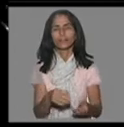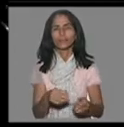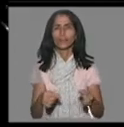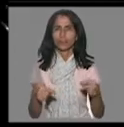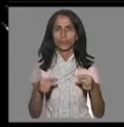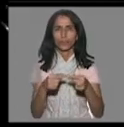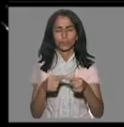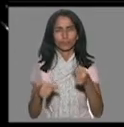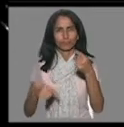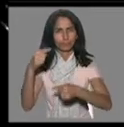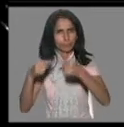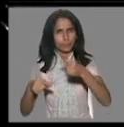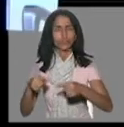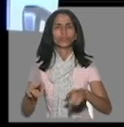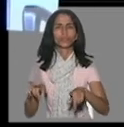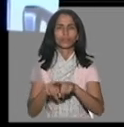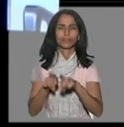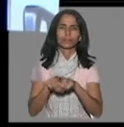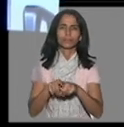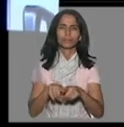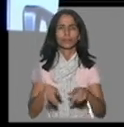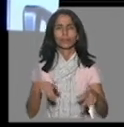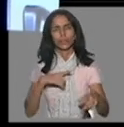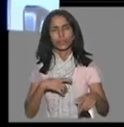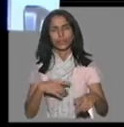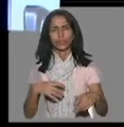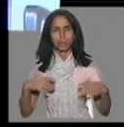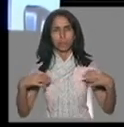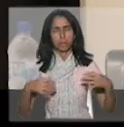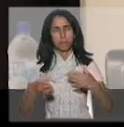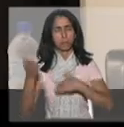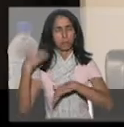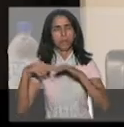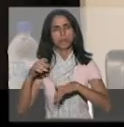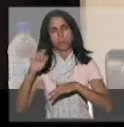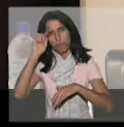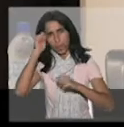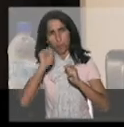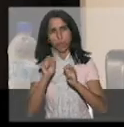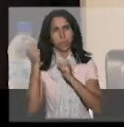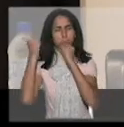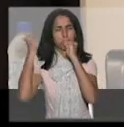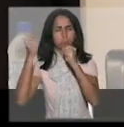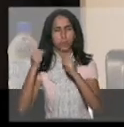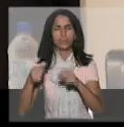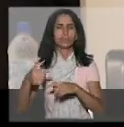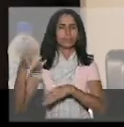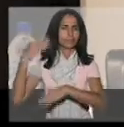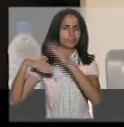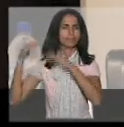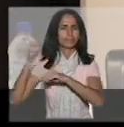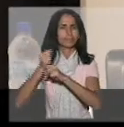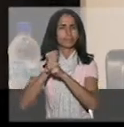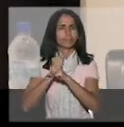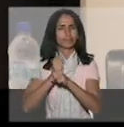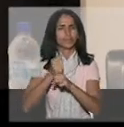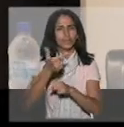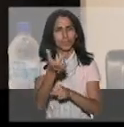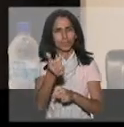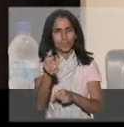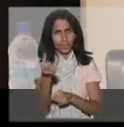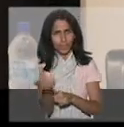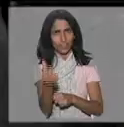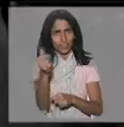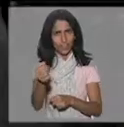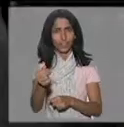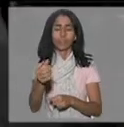movimento político, sim, assim como teve o movimento Black Power no final dos 60, começo dos 70, e vai começar a entender que realmente aqui no Brasil isso